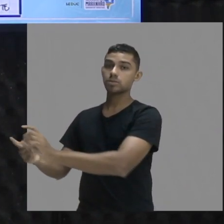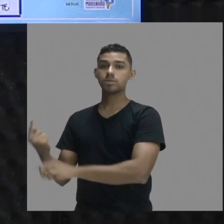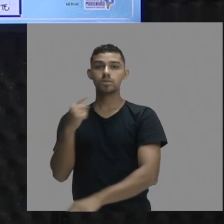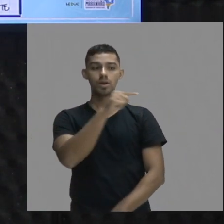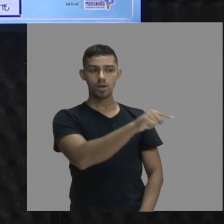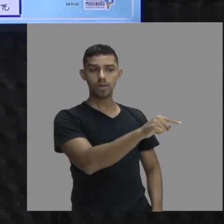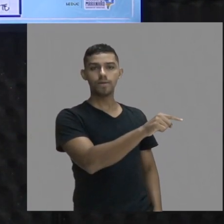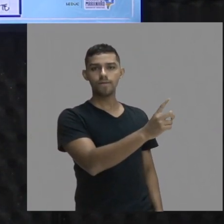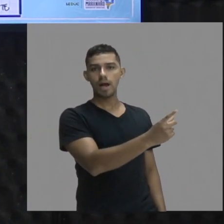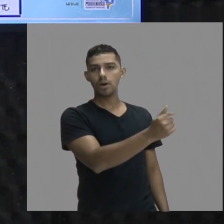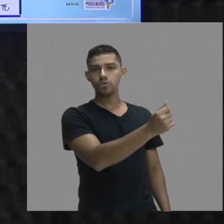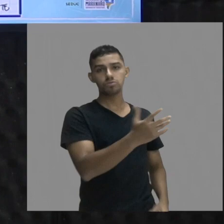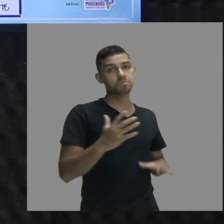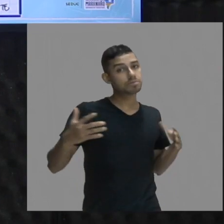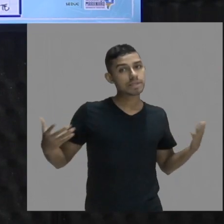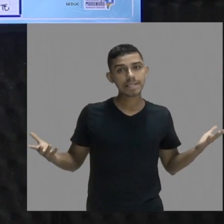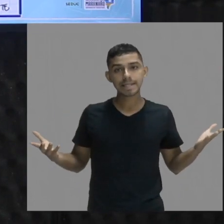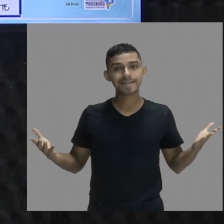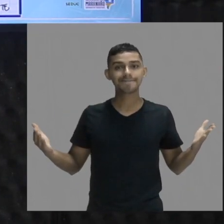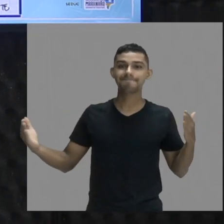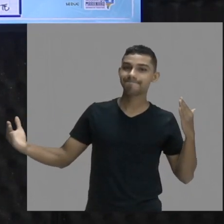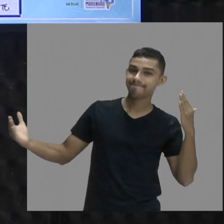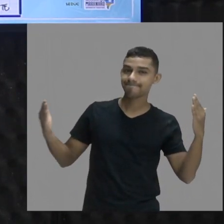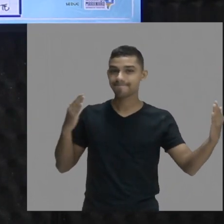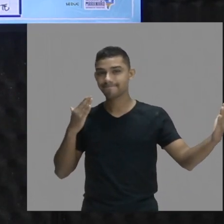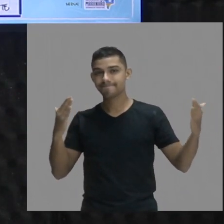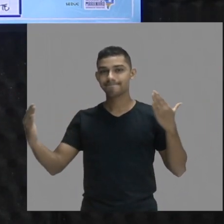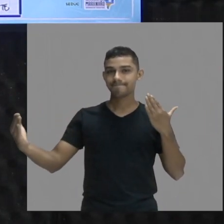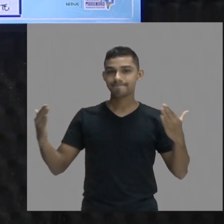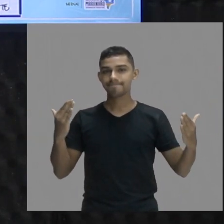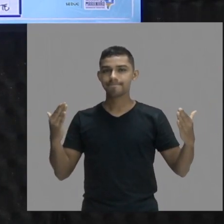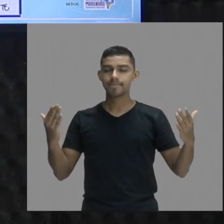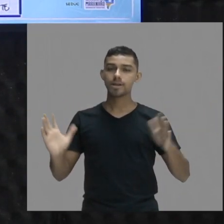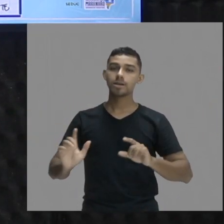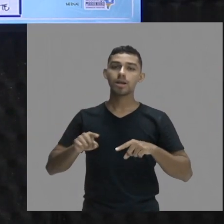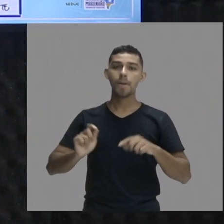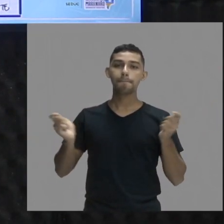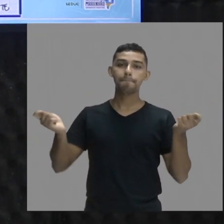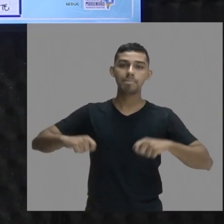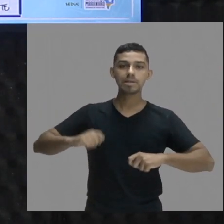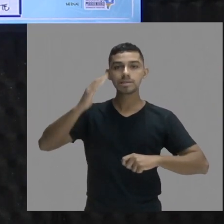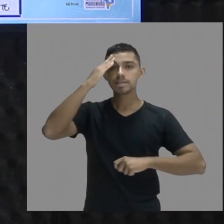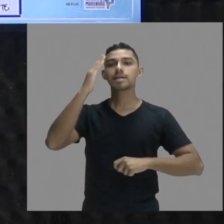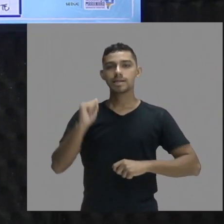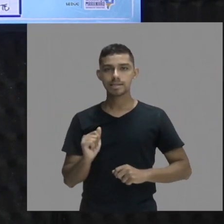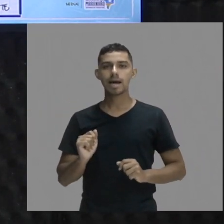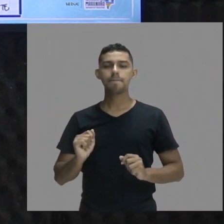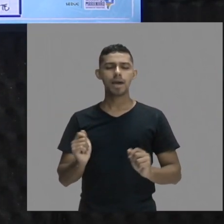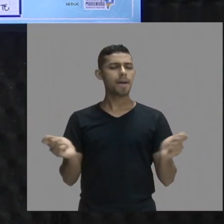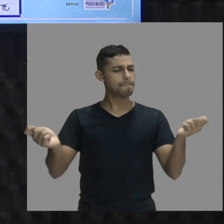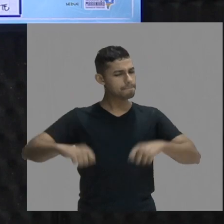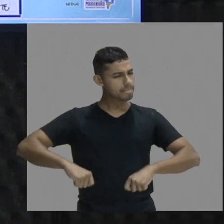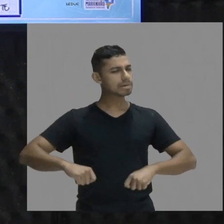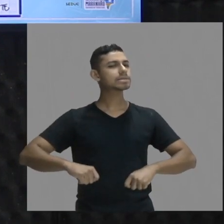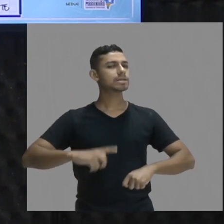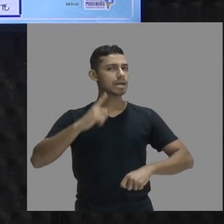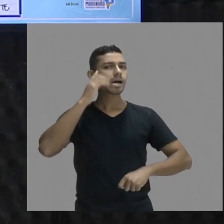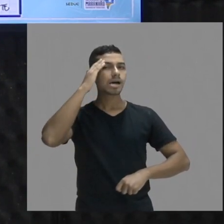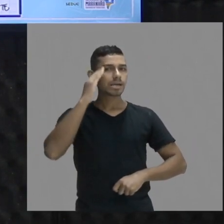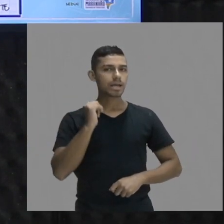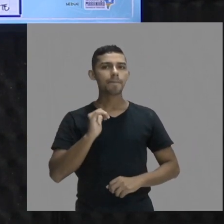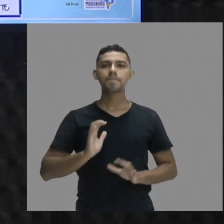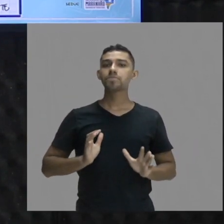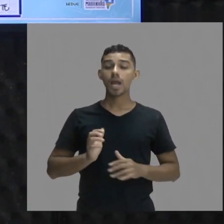depende do quanto você vai pagar? Então, é claro que eu preciso saber, é necessário que eu saiba